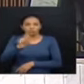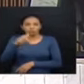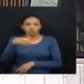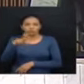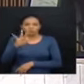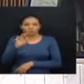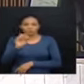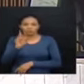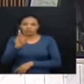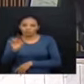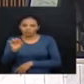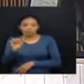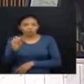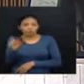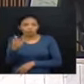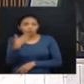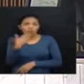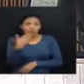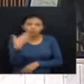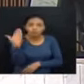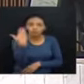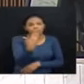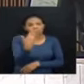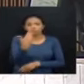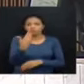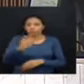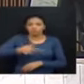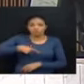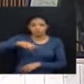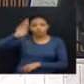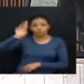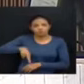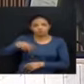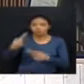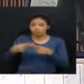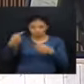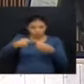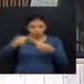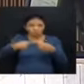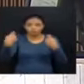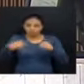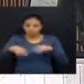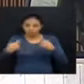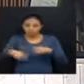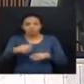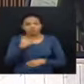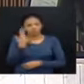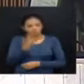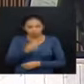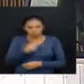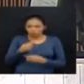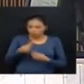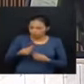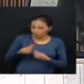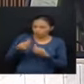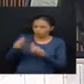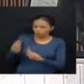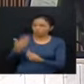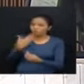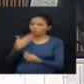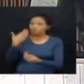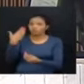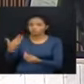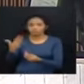e quando levanta essa bandeira quando solicita que o município precisa de UTI e nós estamos encaminhando o